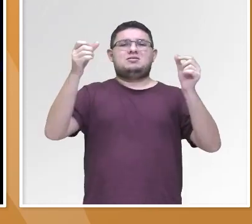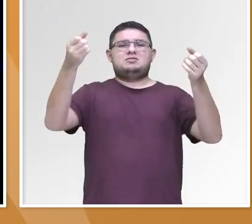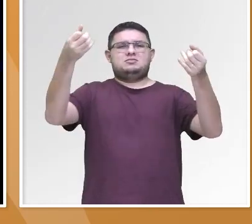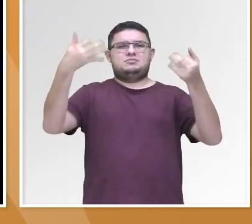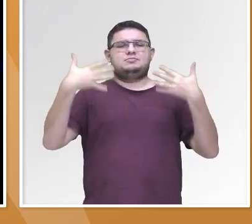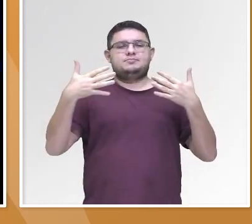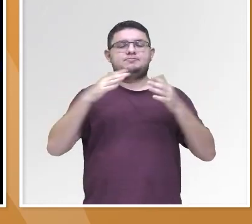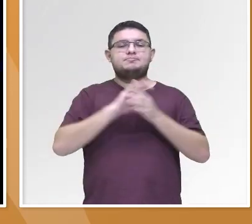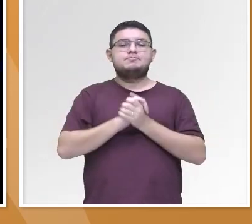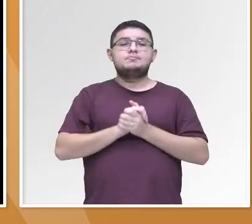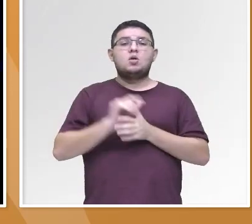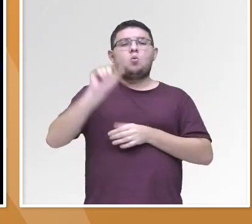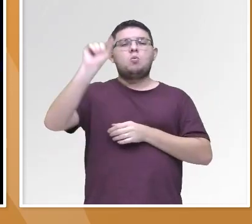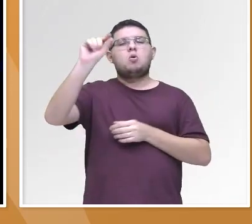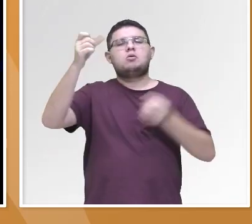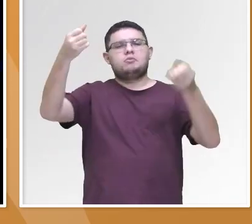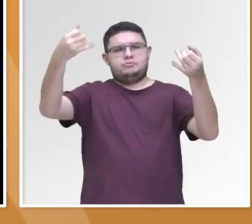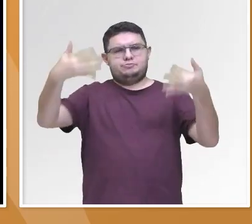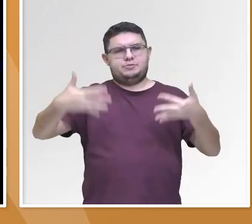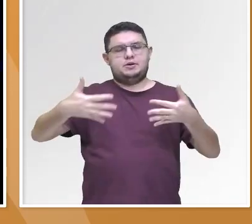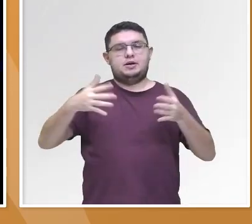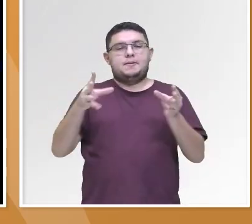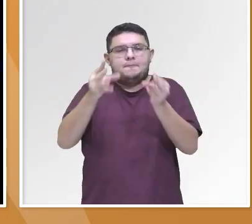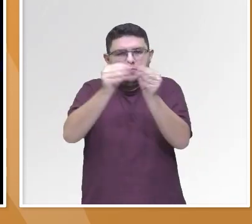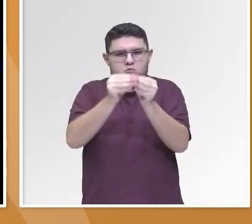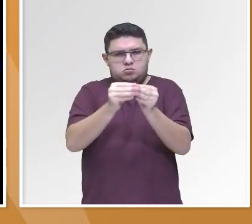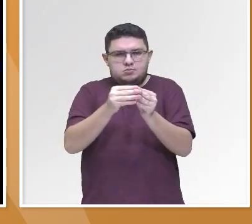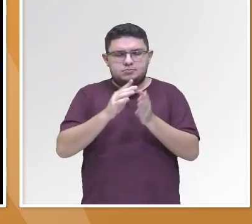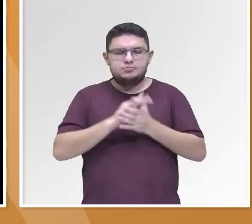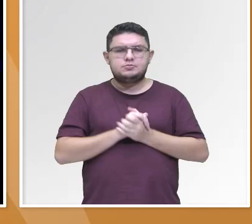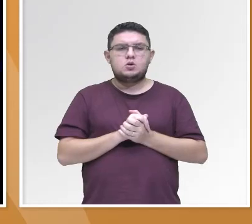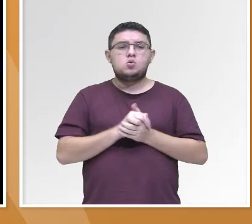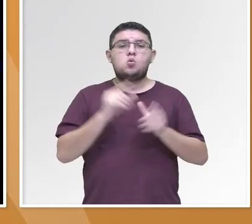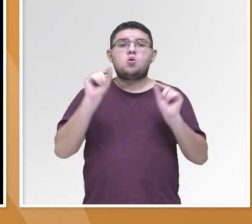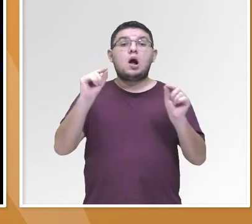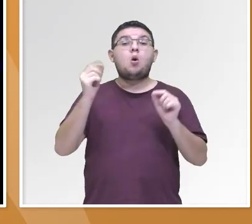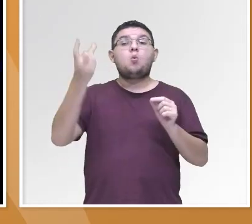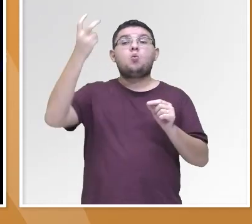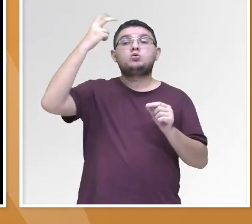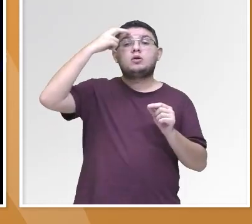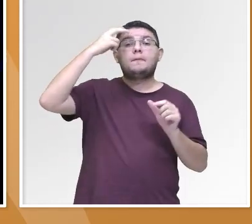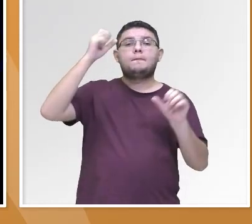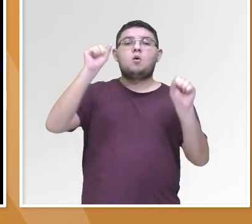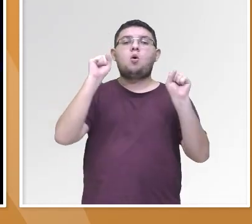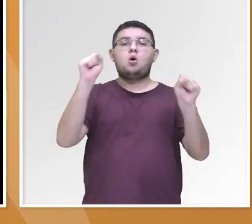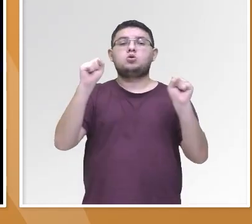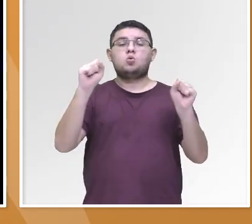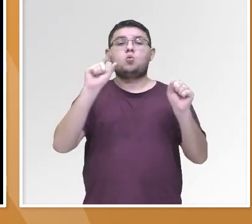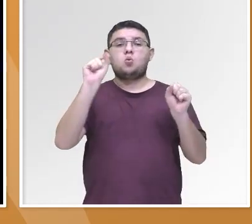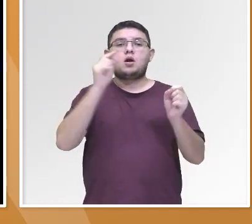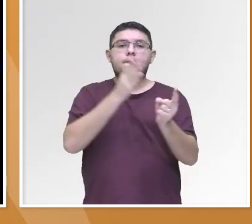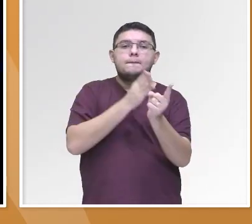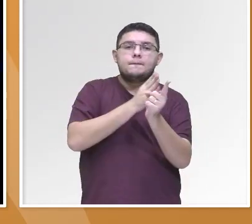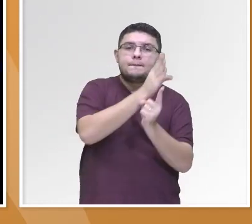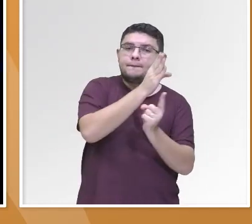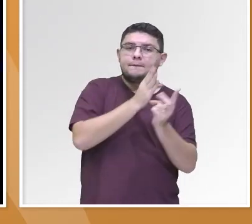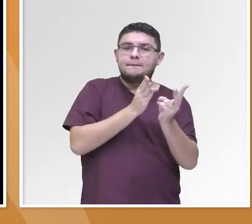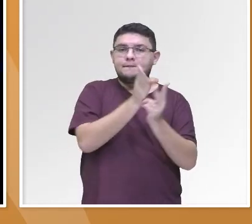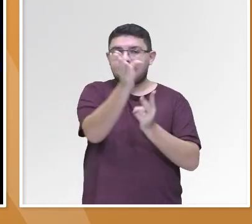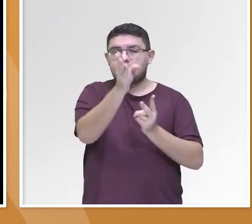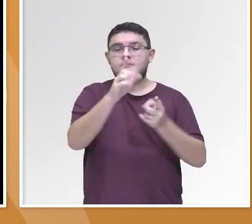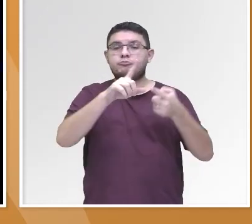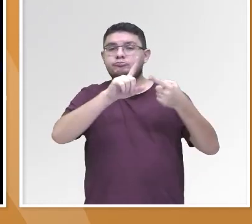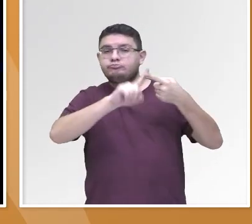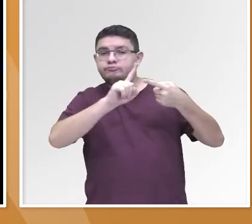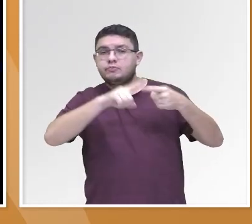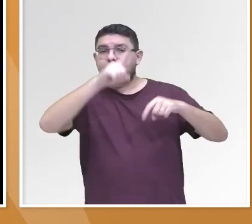poucas palavras, de um modo mais simplificado, a cultura de um povo pode ser dividida também em 2 categorias: a cultura